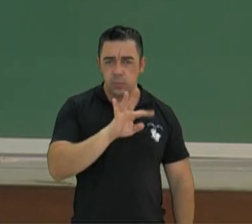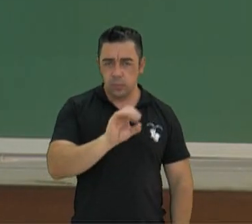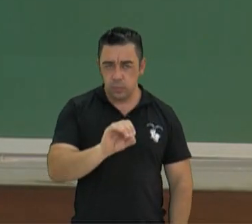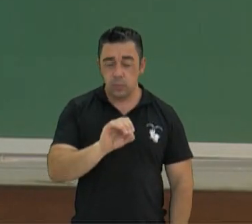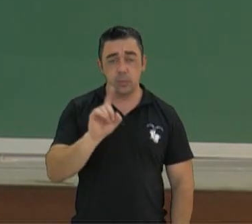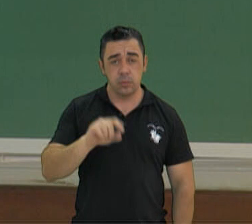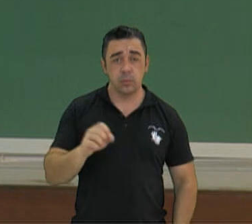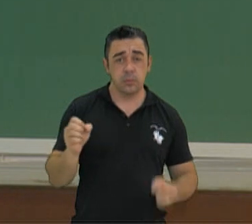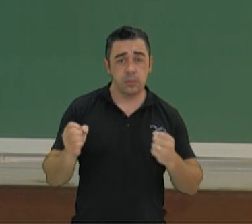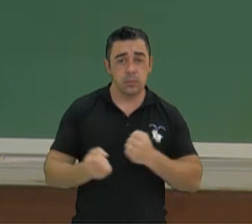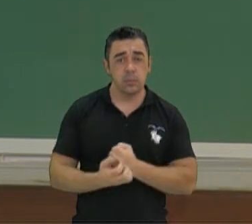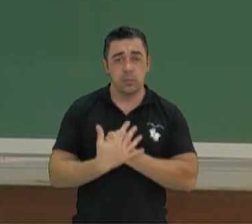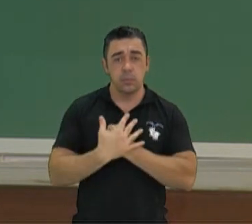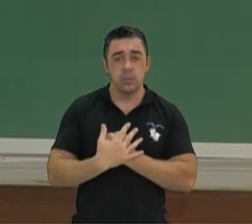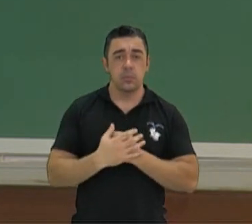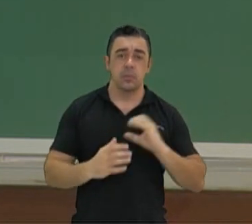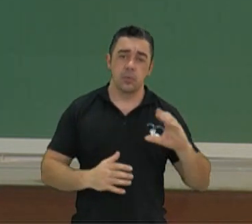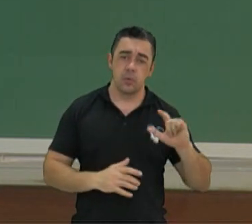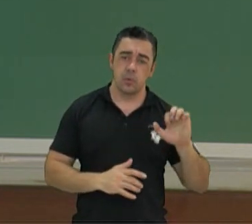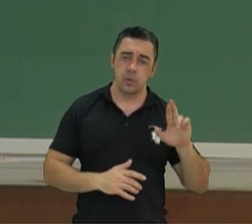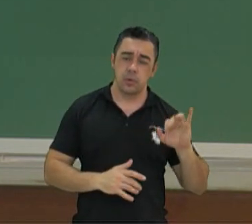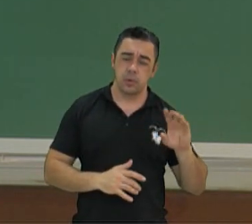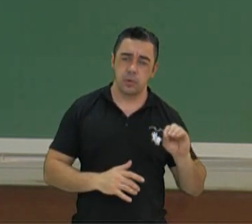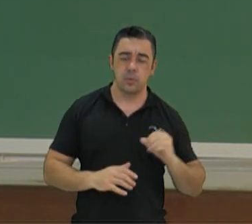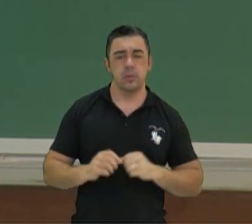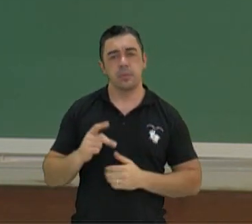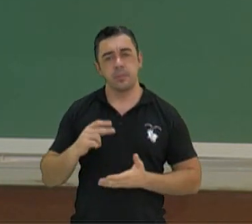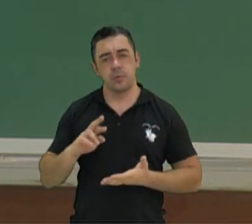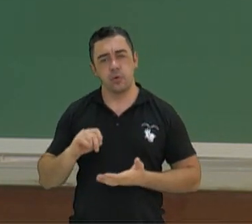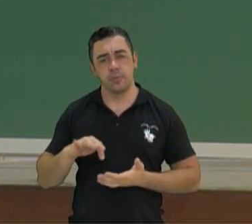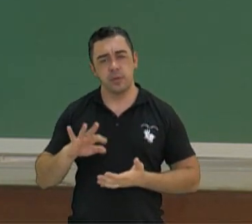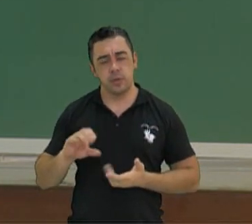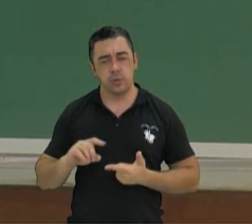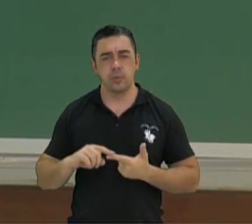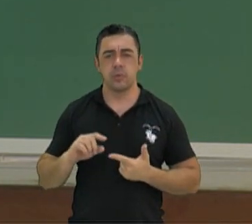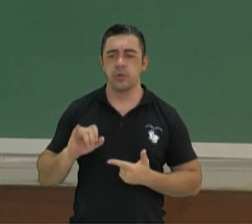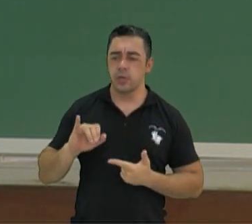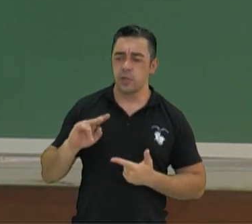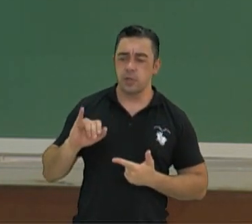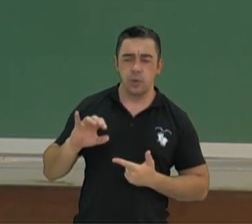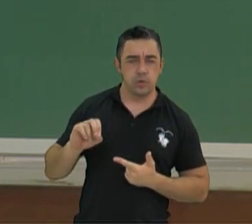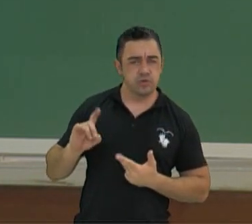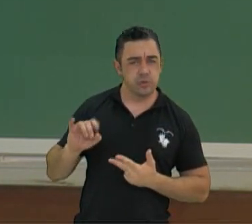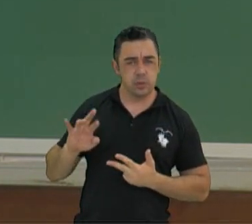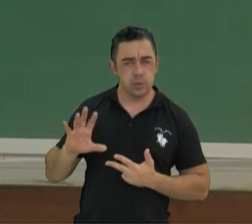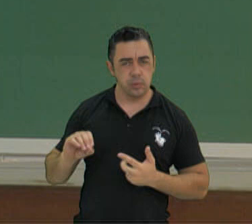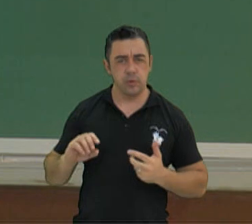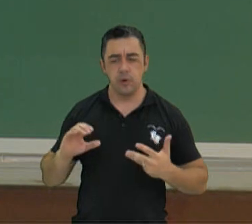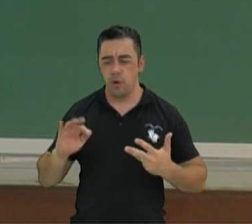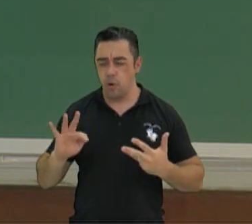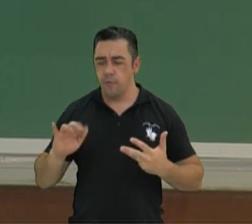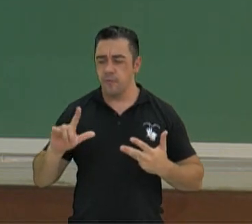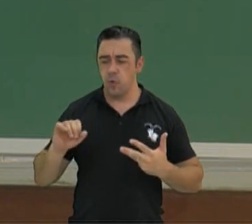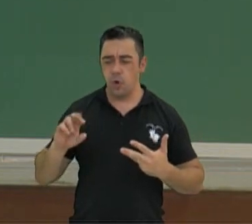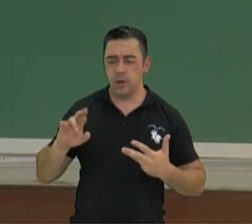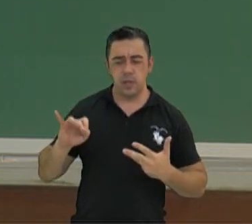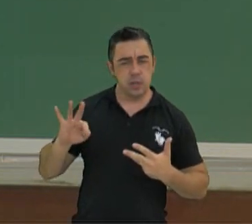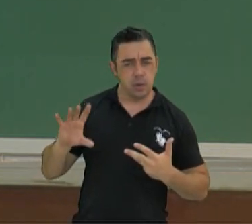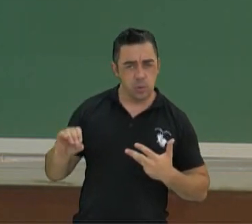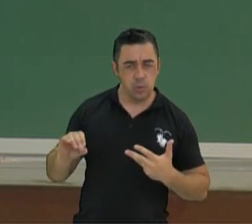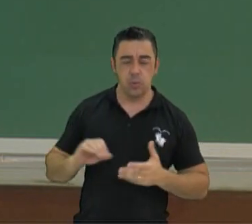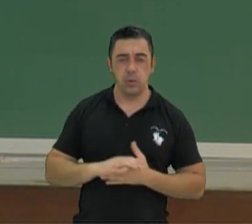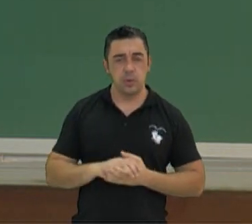São os ácidos, ácidos clorídricos, ácido bromídrico, ácido iodídrico, ácido fluorídrico. Os mais comuns